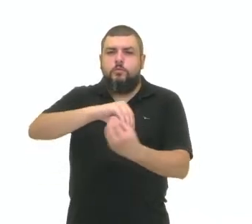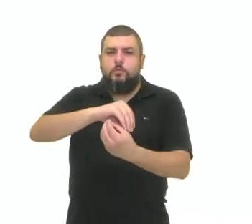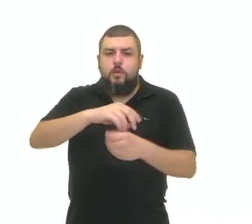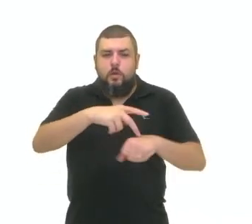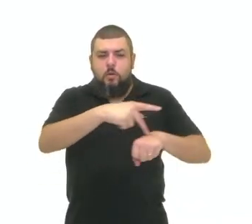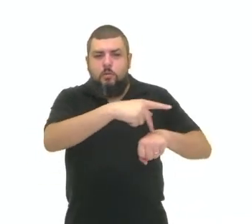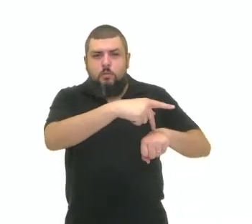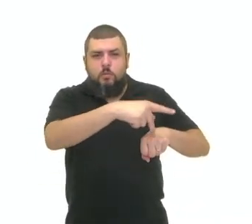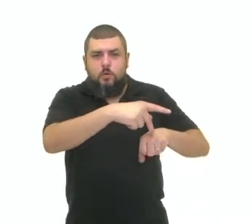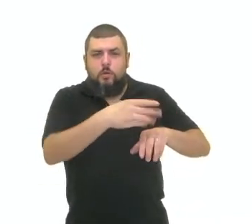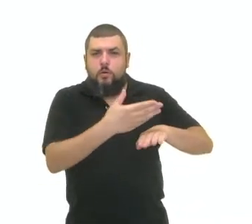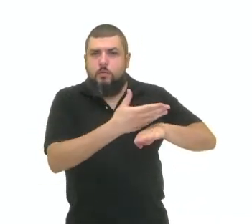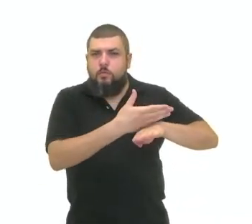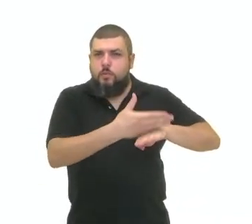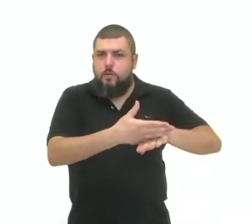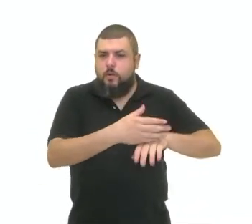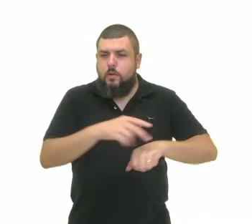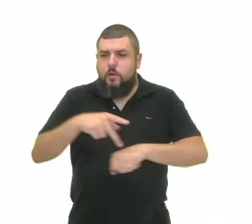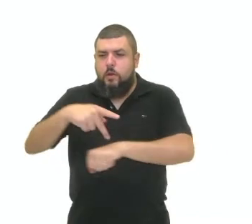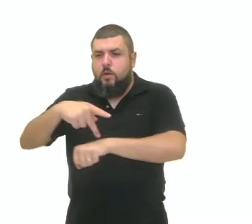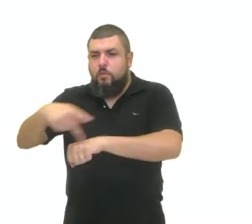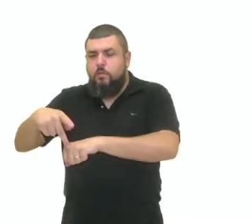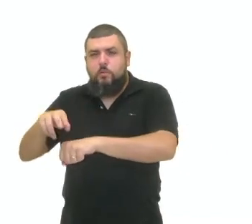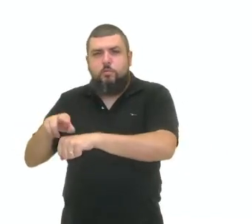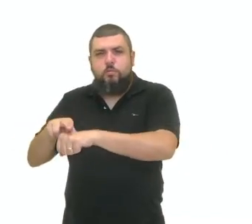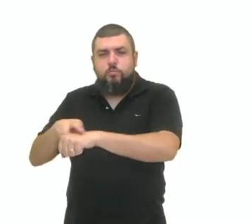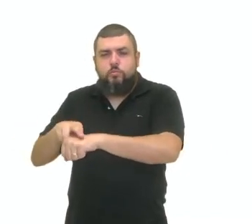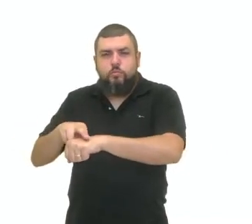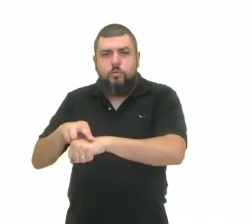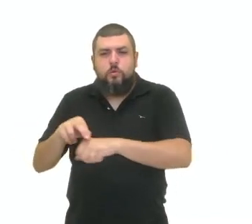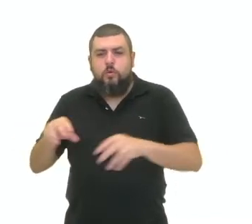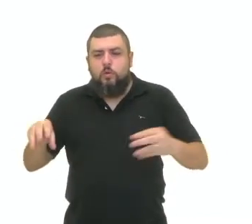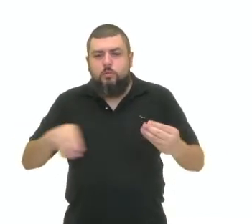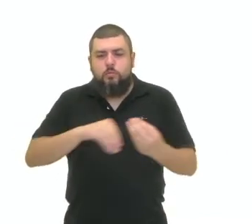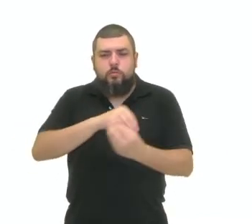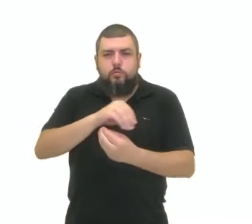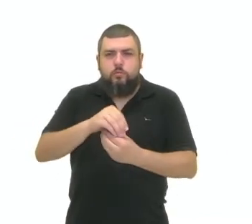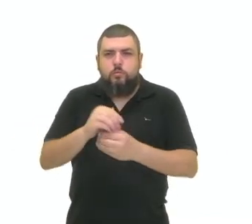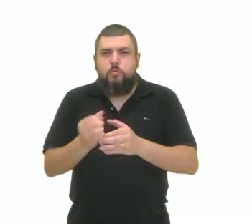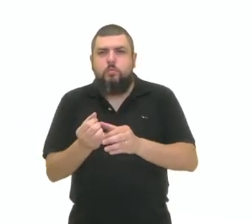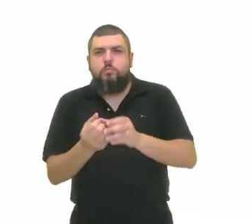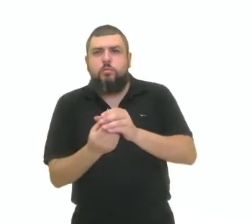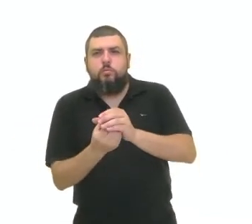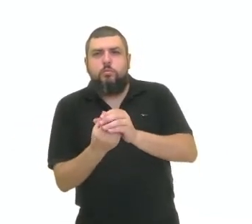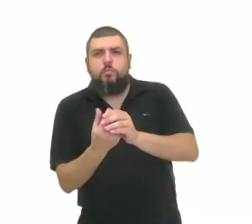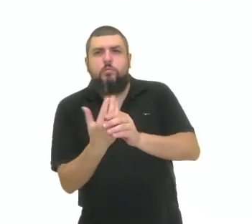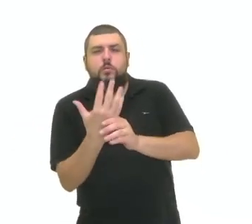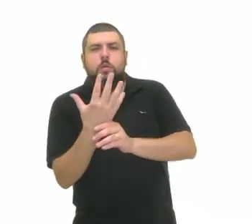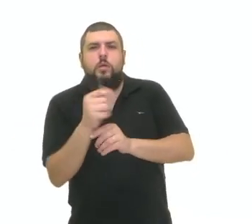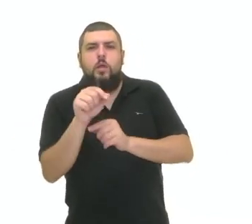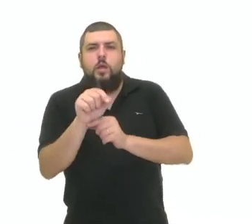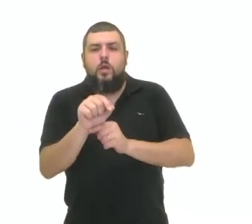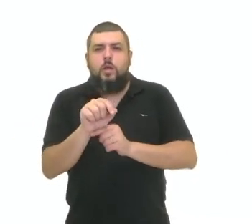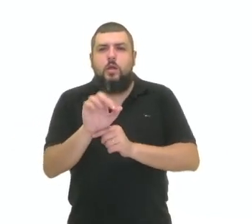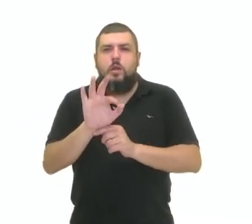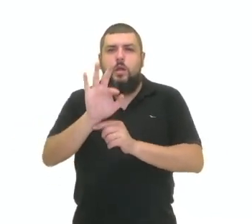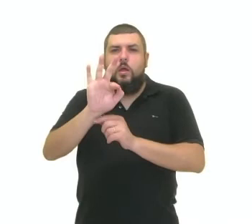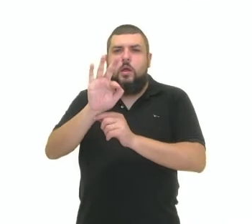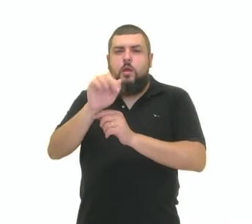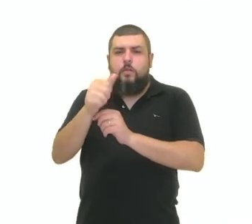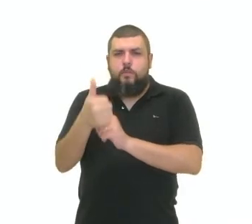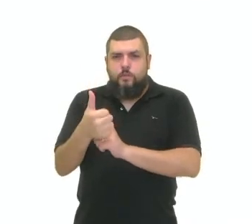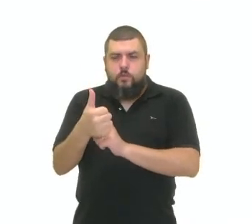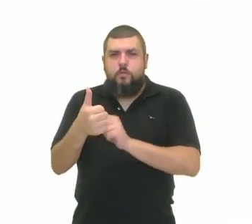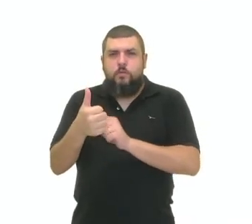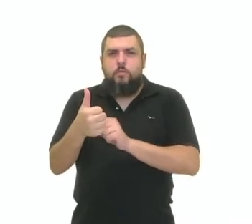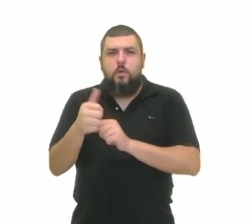flor branca e flor púrpura deu origem às plantas de geração que ele denominou F1,